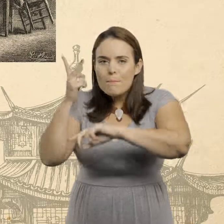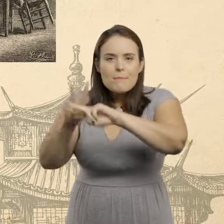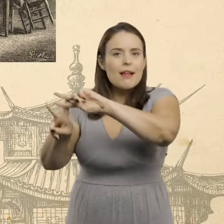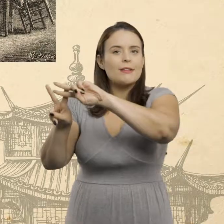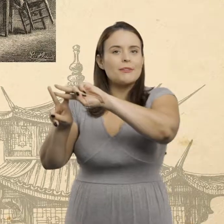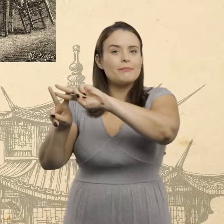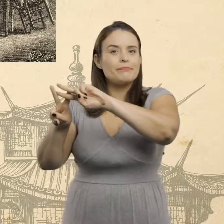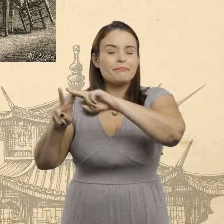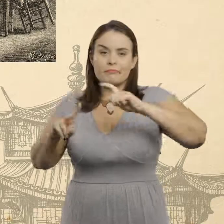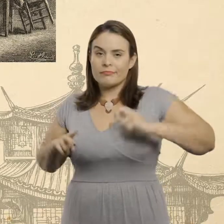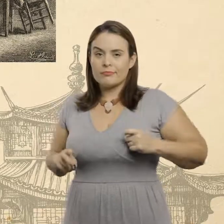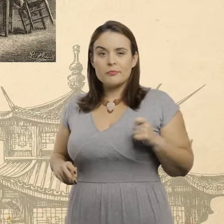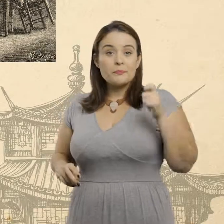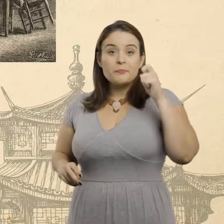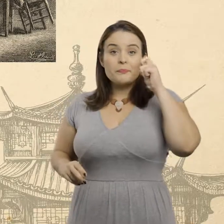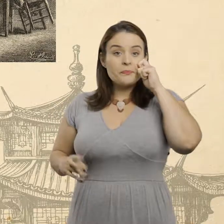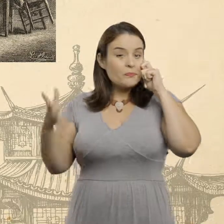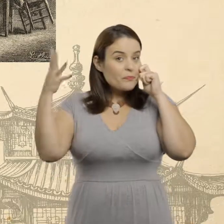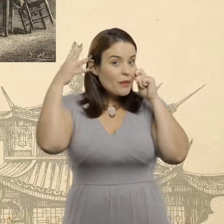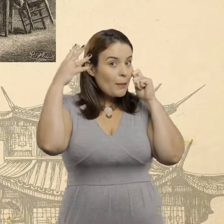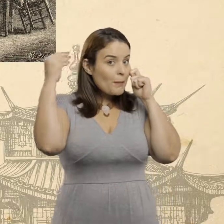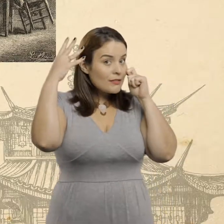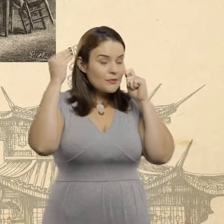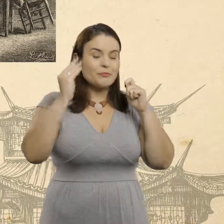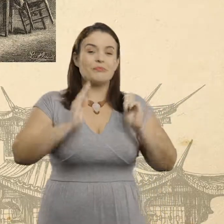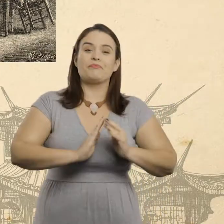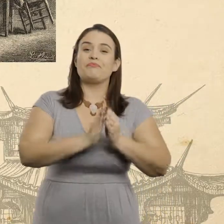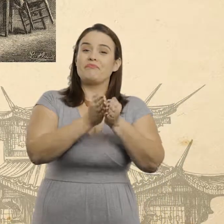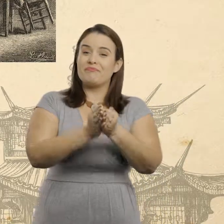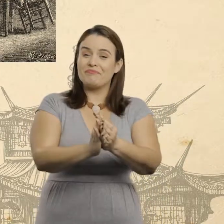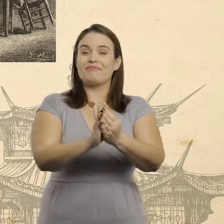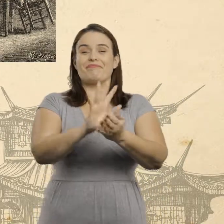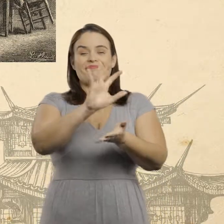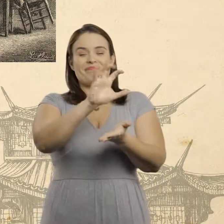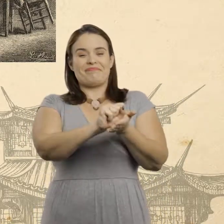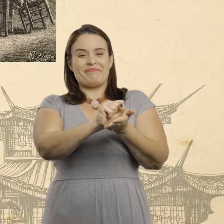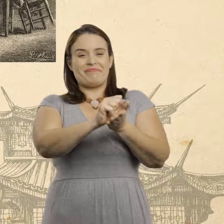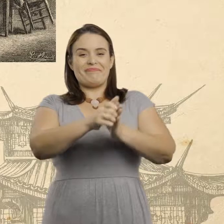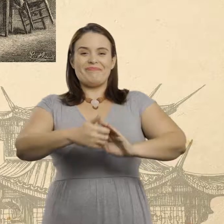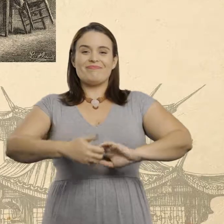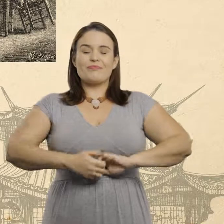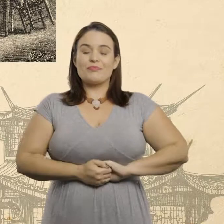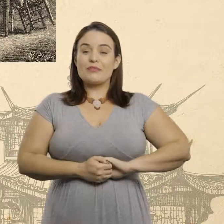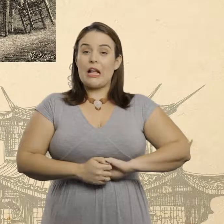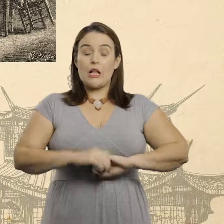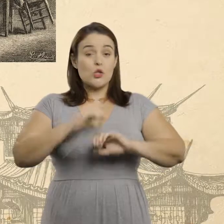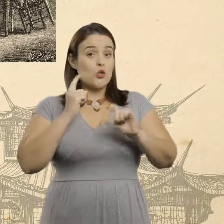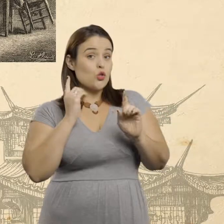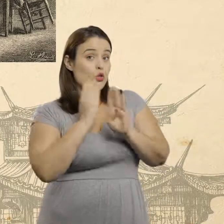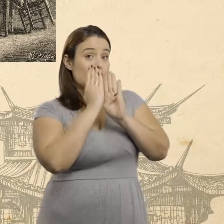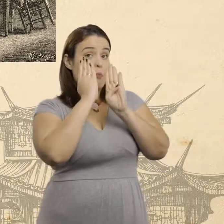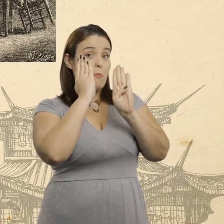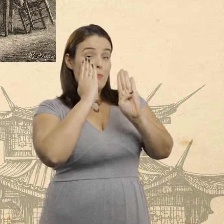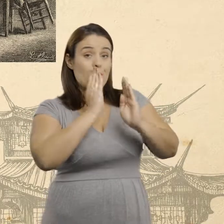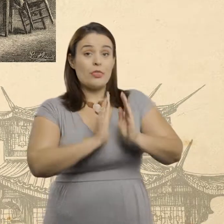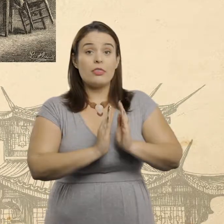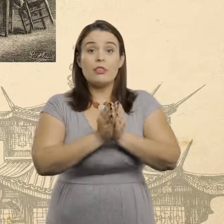O detetive Fix e Passepartout reservaram as cabines no navio. Eles descobriram